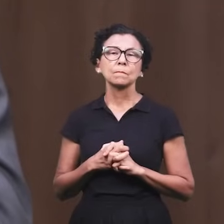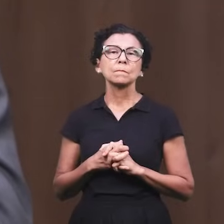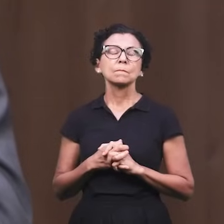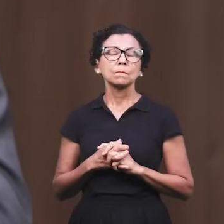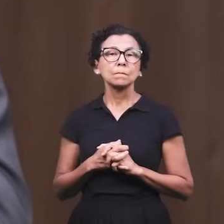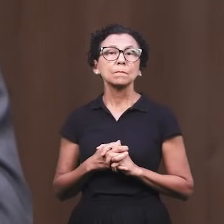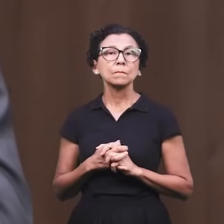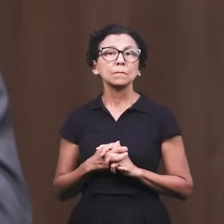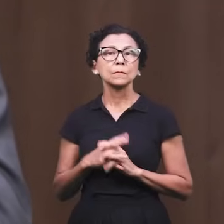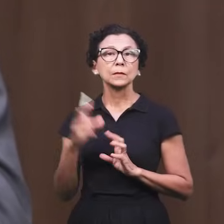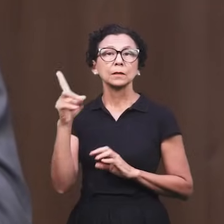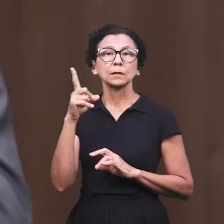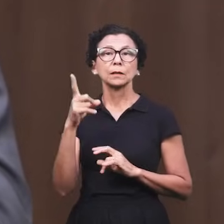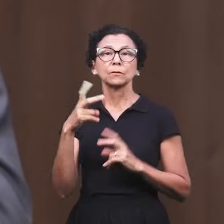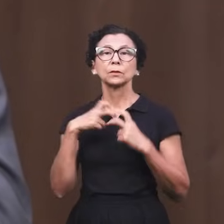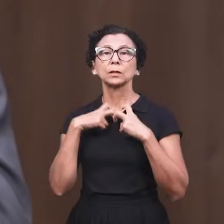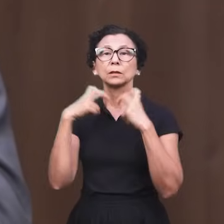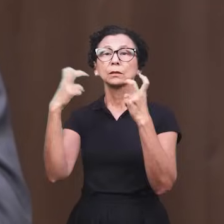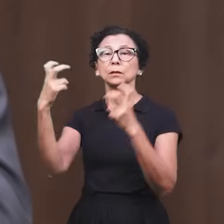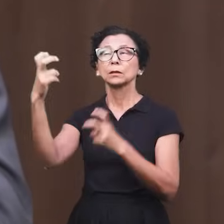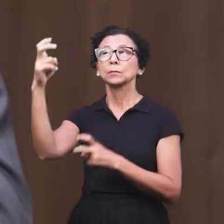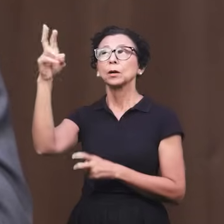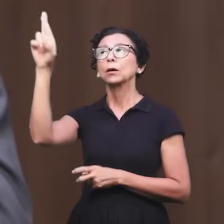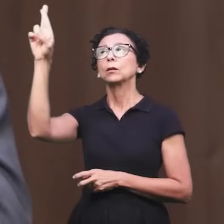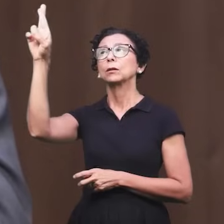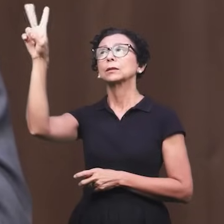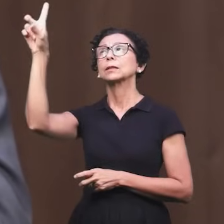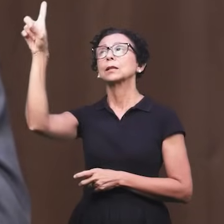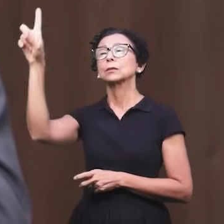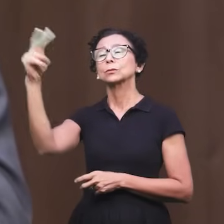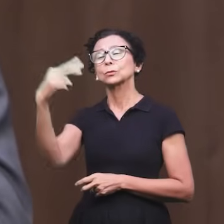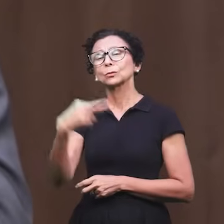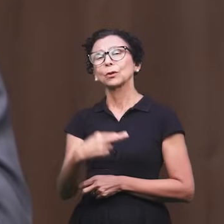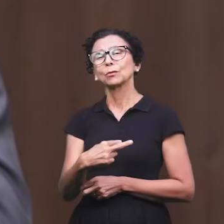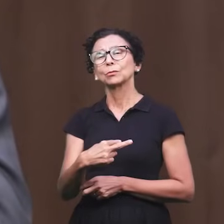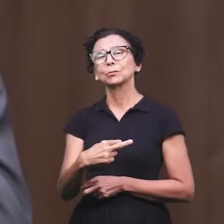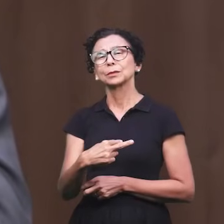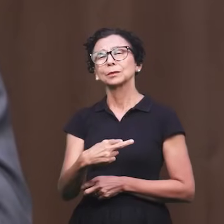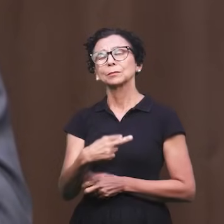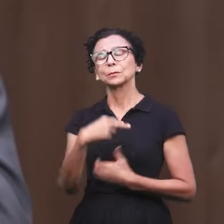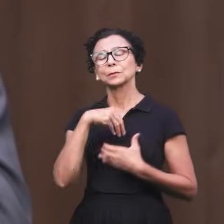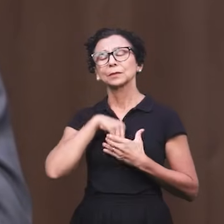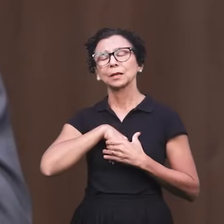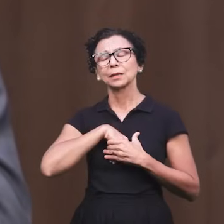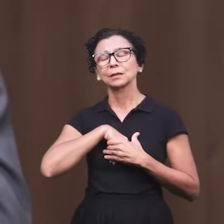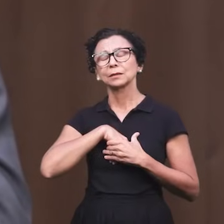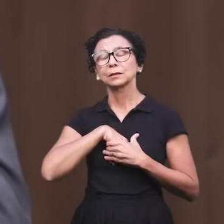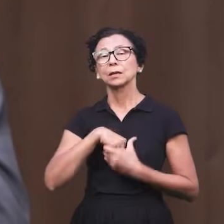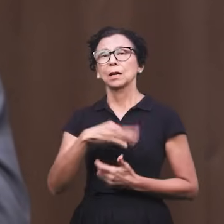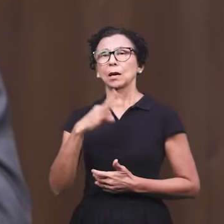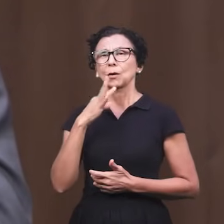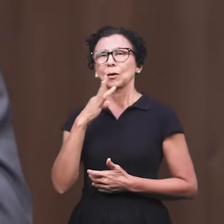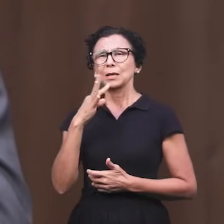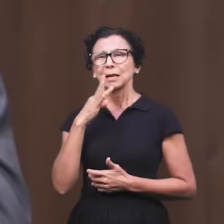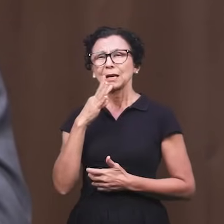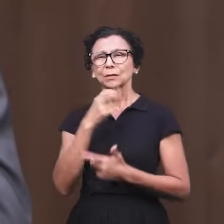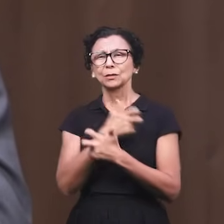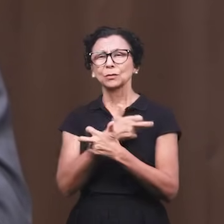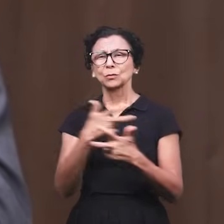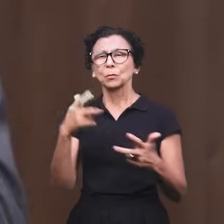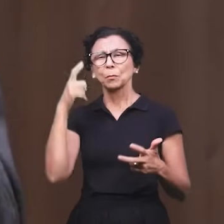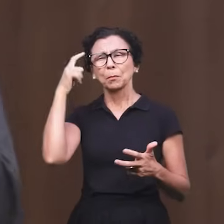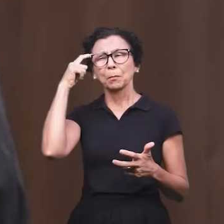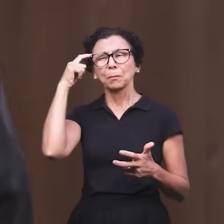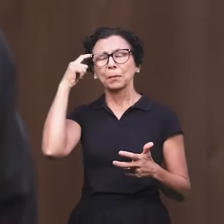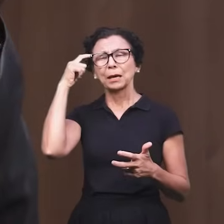Porque ele está clamando, sonda-me, ó Deus, conhece os meus pensamentos. E aí ele vai falar, né?